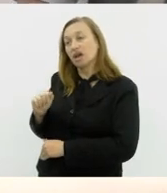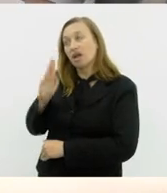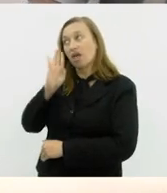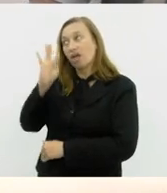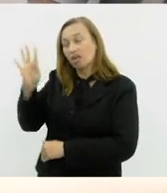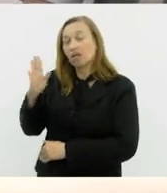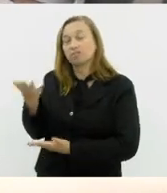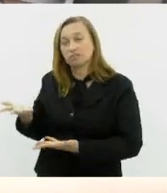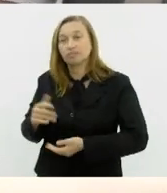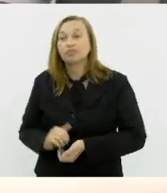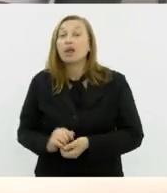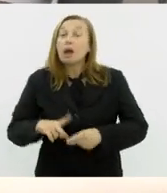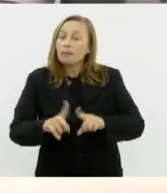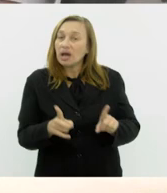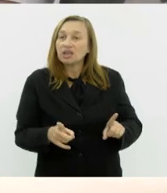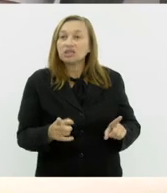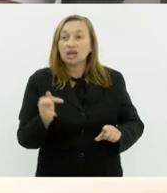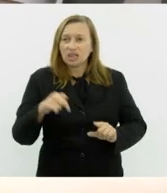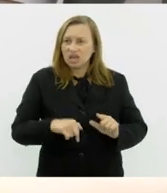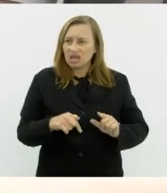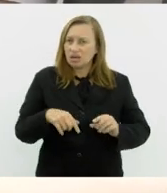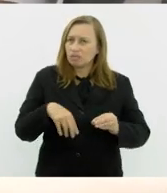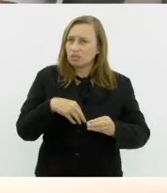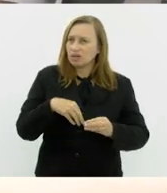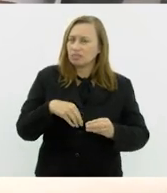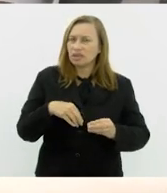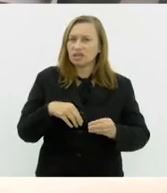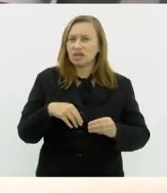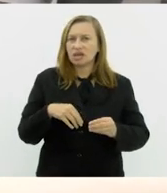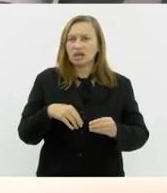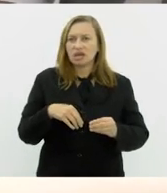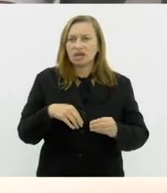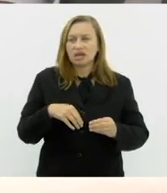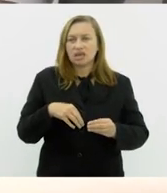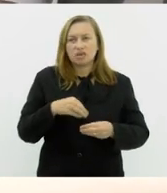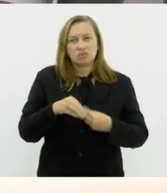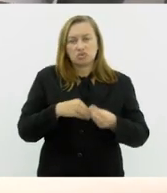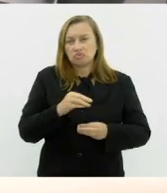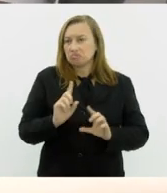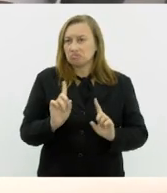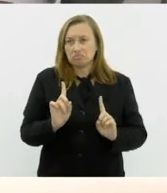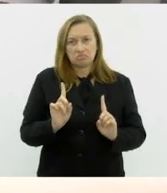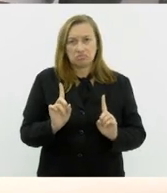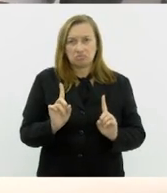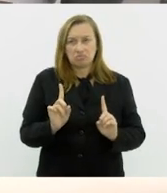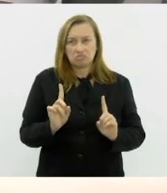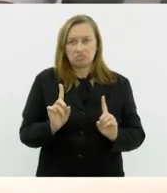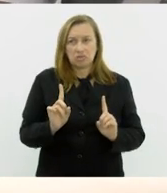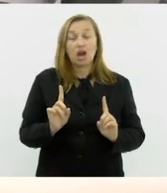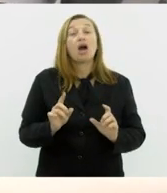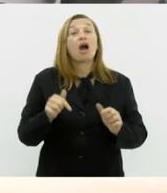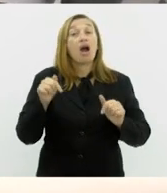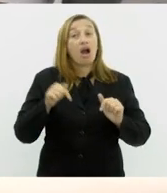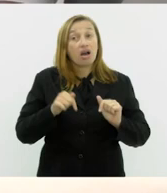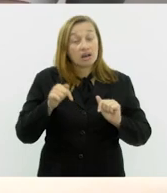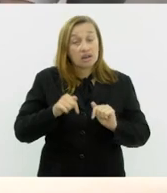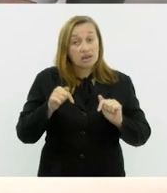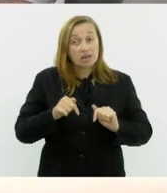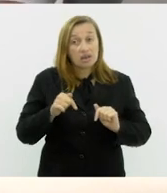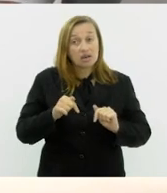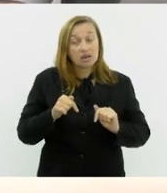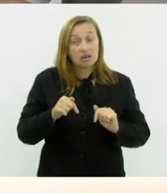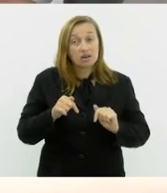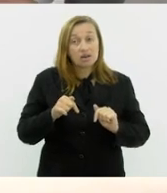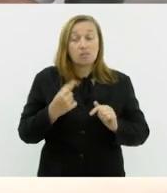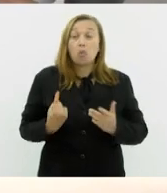de classe. Mas a gente não está aqui para se enrolar uns aos outros. A gente não está aqui para se enrolar uns aos outros. A gente está aqui para